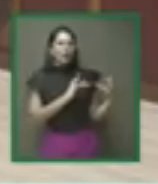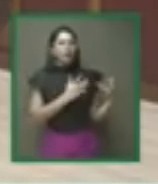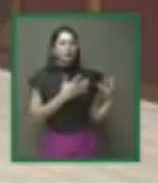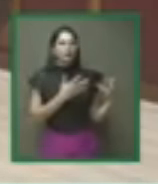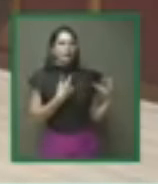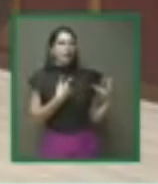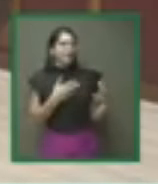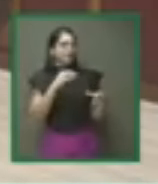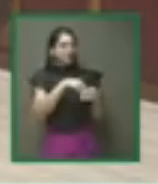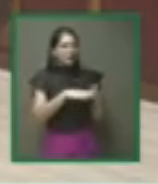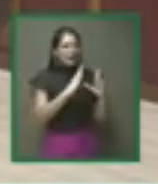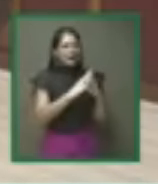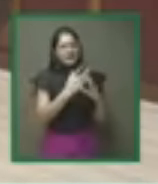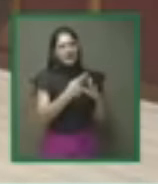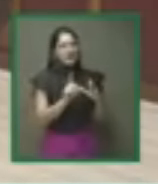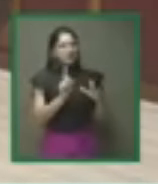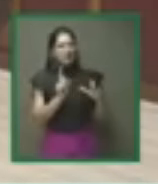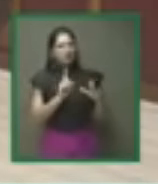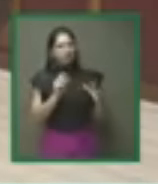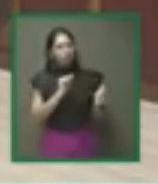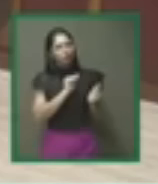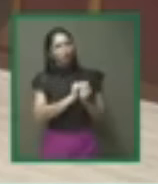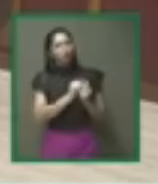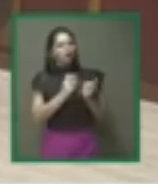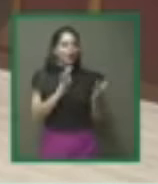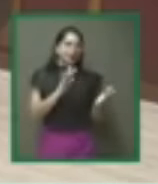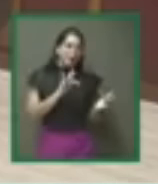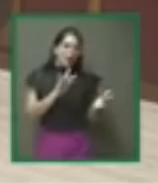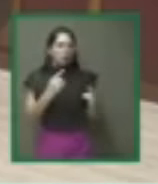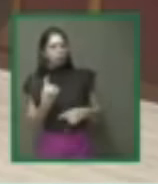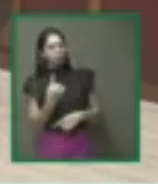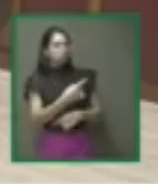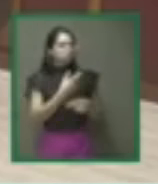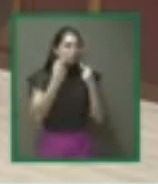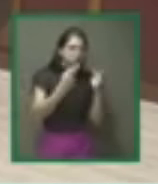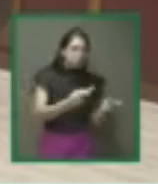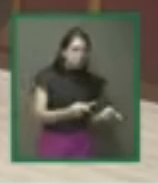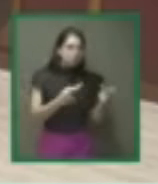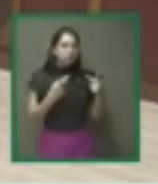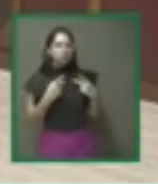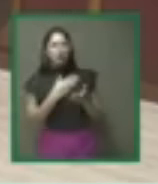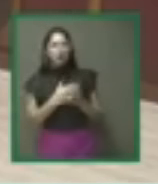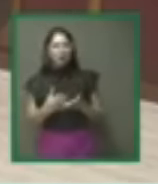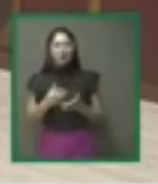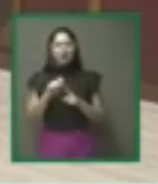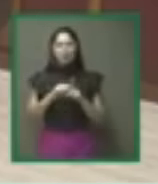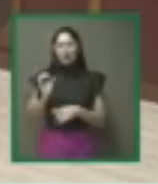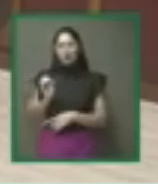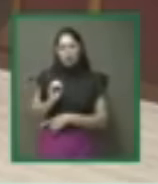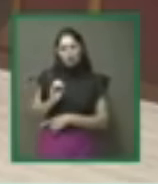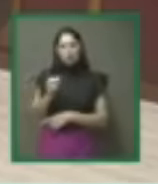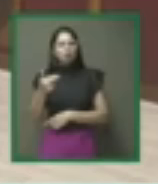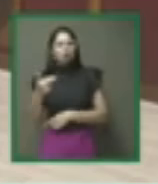de fato com ela naquele período. Ficou meio que um namoro, a gente começou em outubro conversando, em